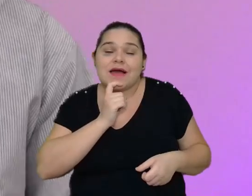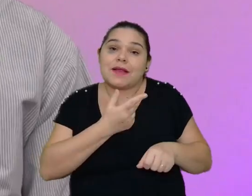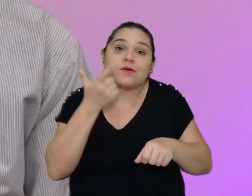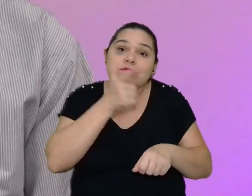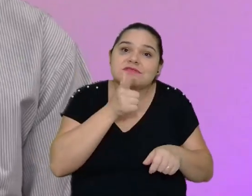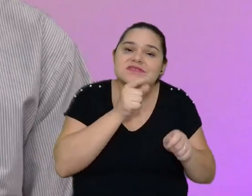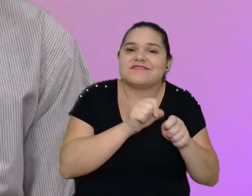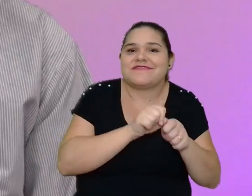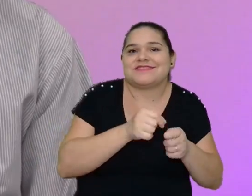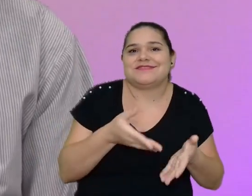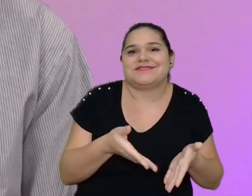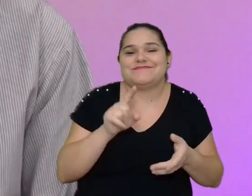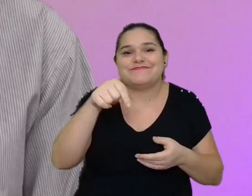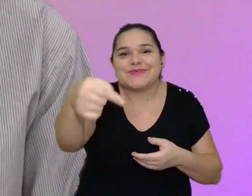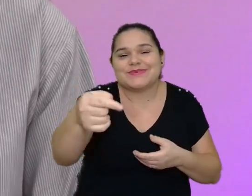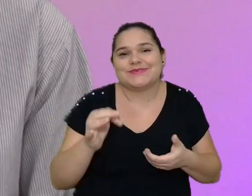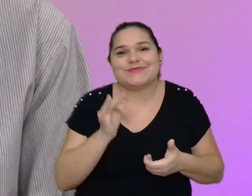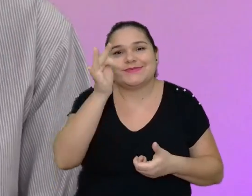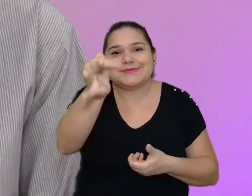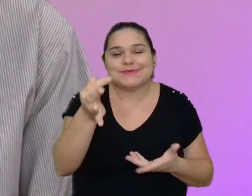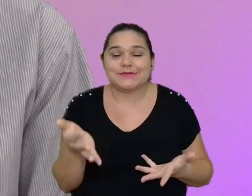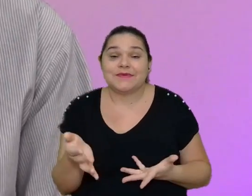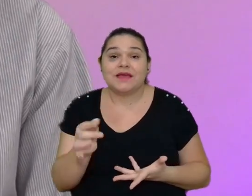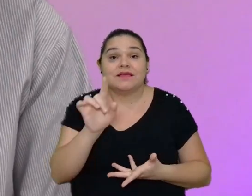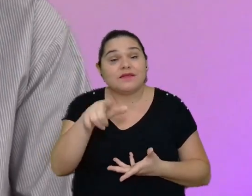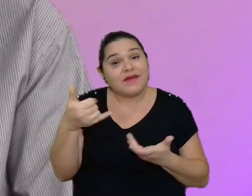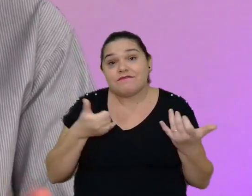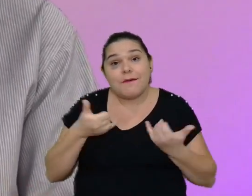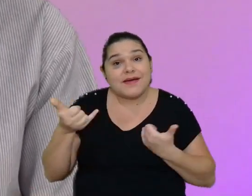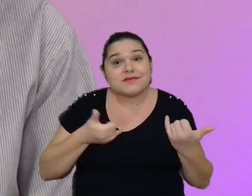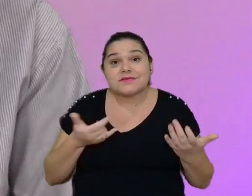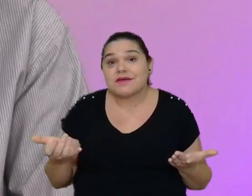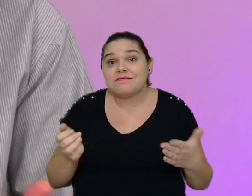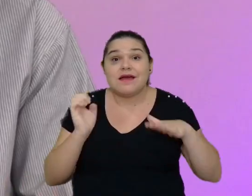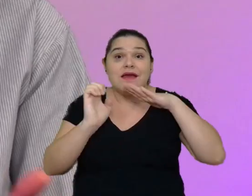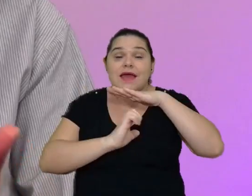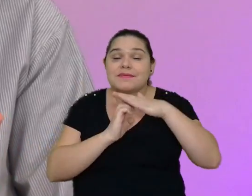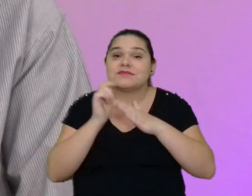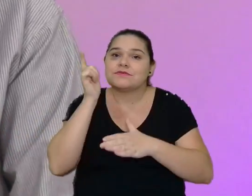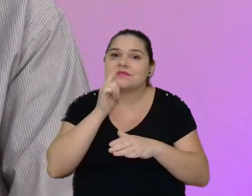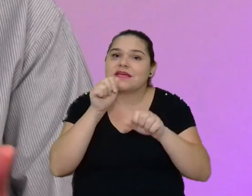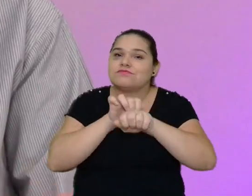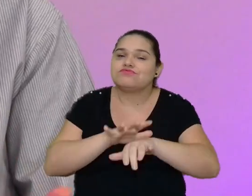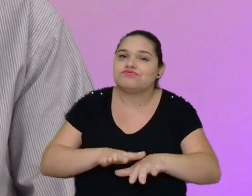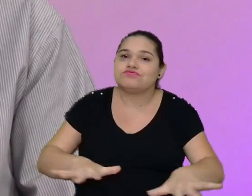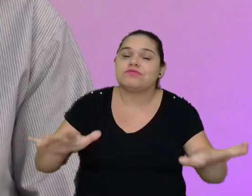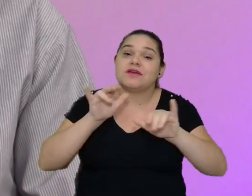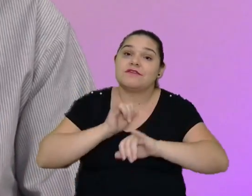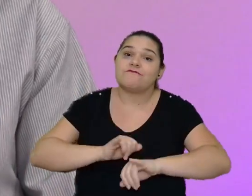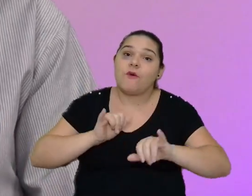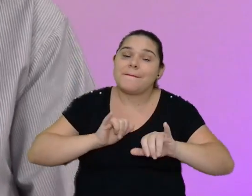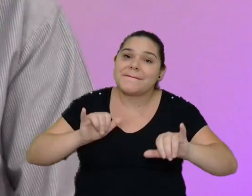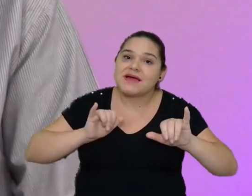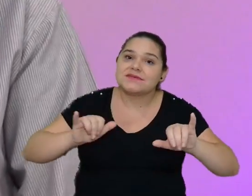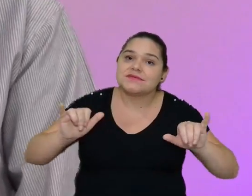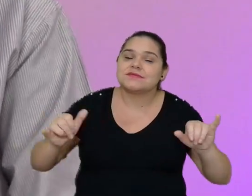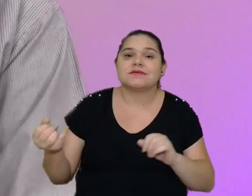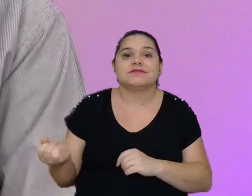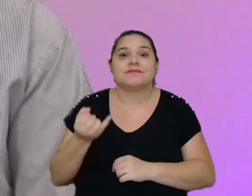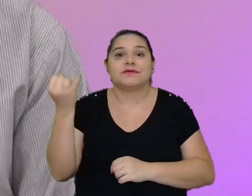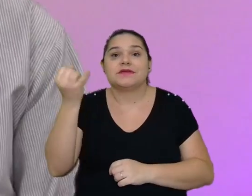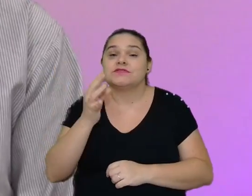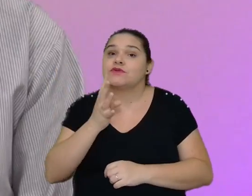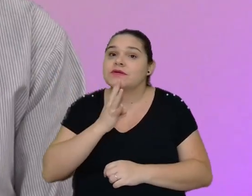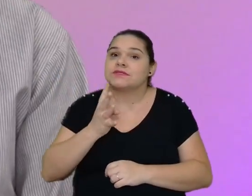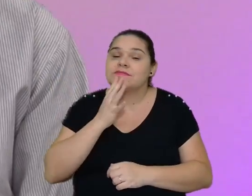potencial gigantesco. E vem a informação também, né? As empresas também vão começar a disseminar, a difundir essa informação de quais